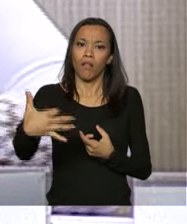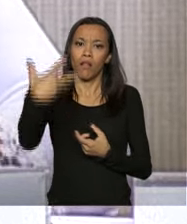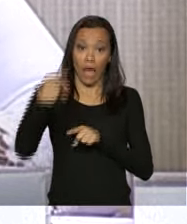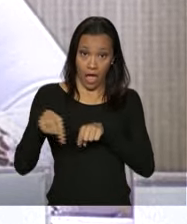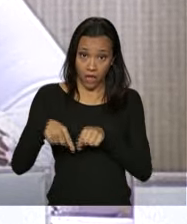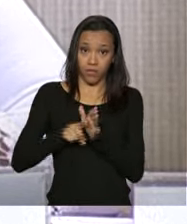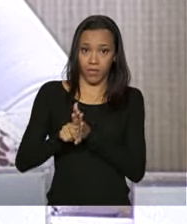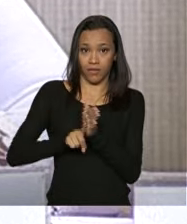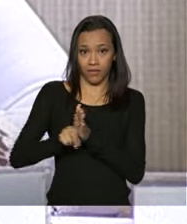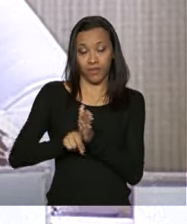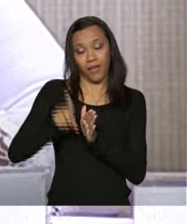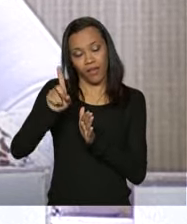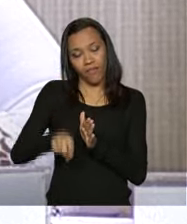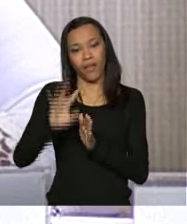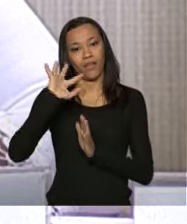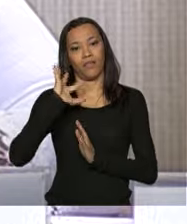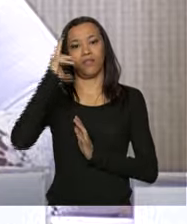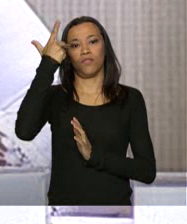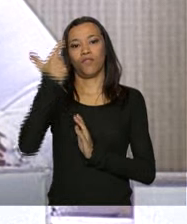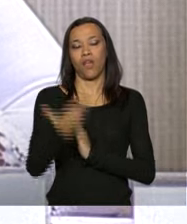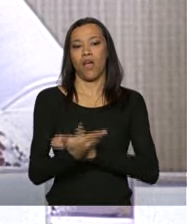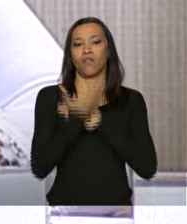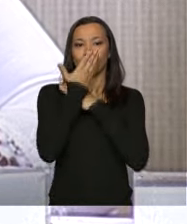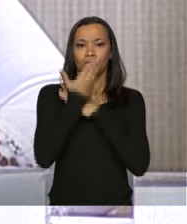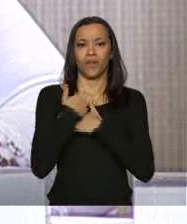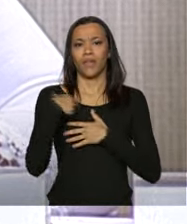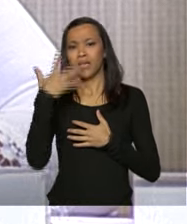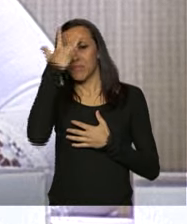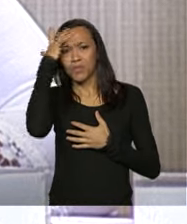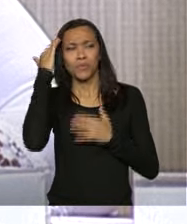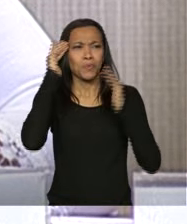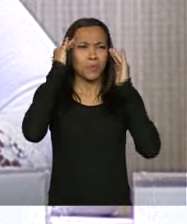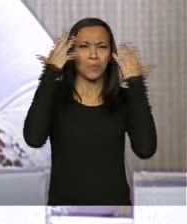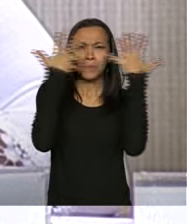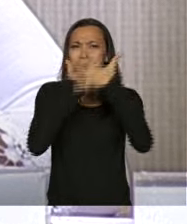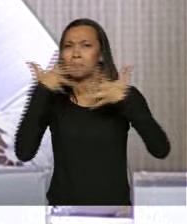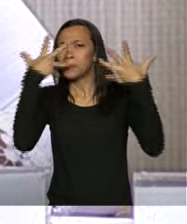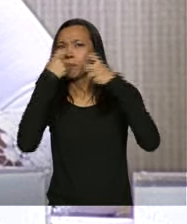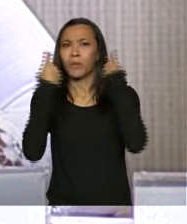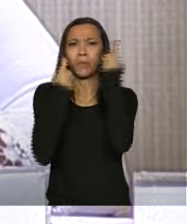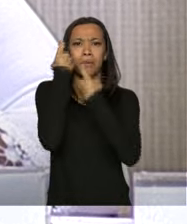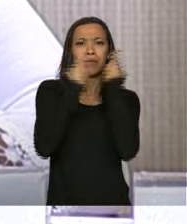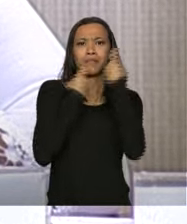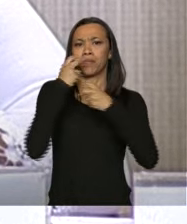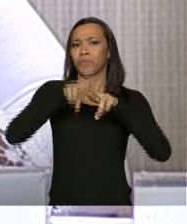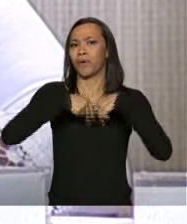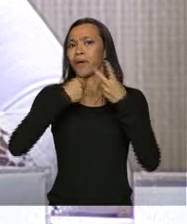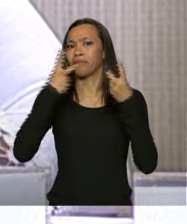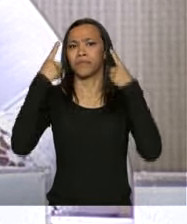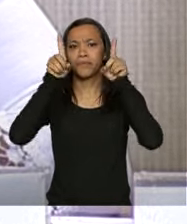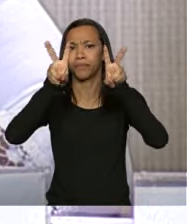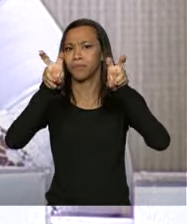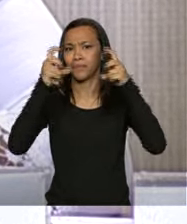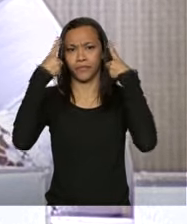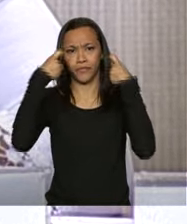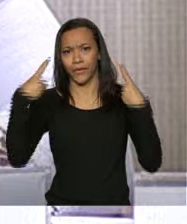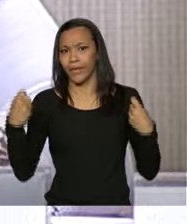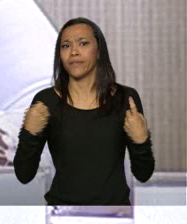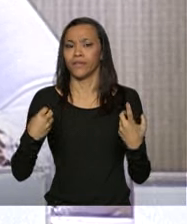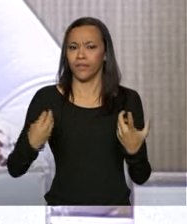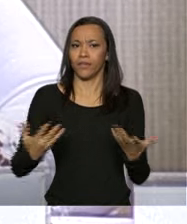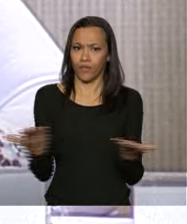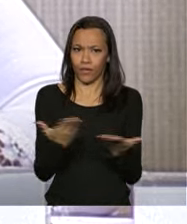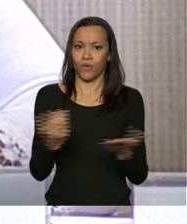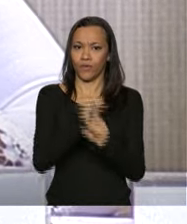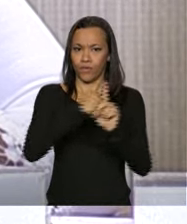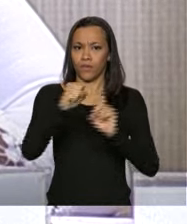colocando no momento de de escuridão, no momento de muita preocupação, no momento muito difícil que a sociedade brasileira